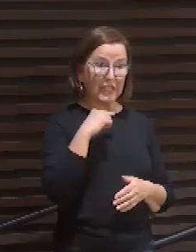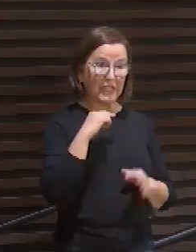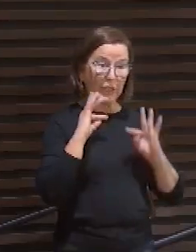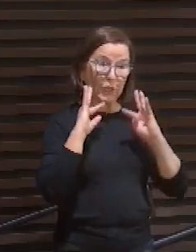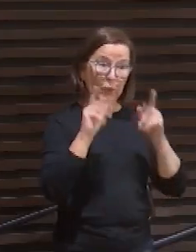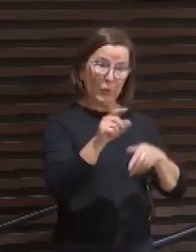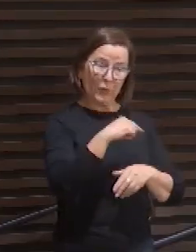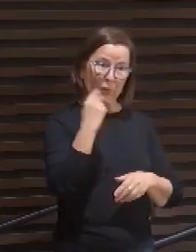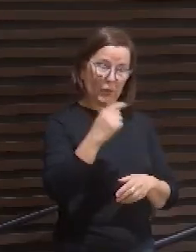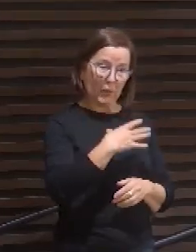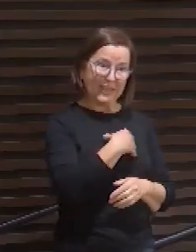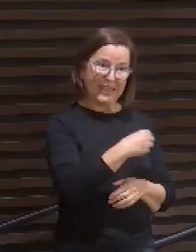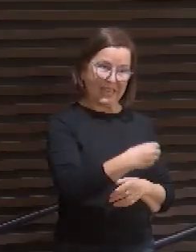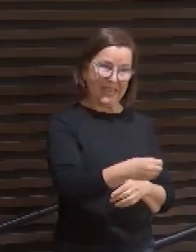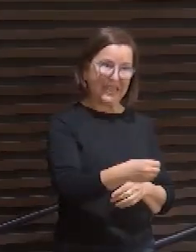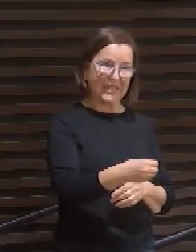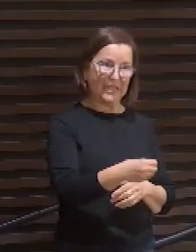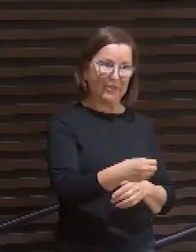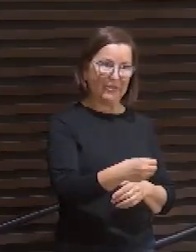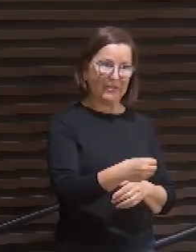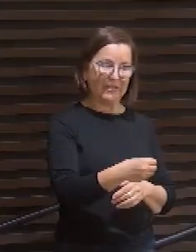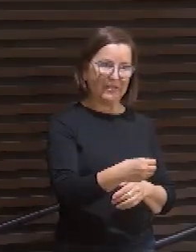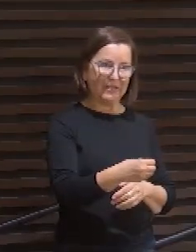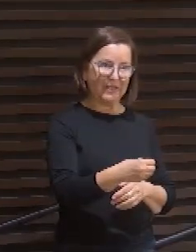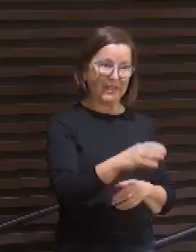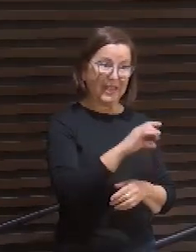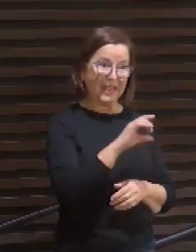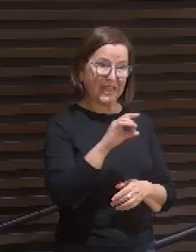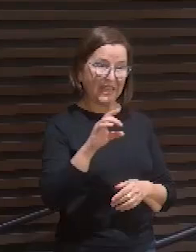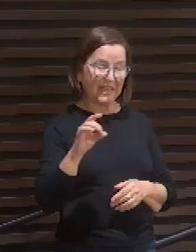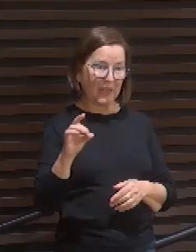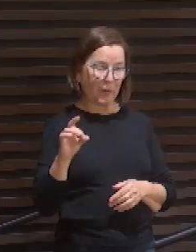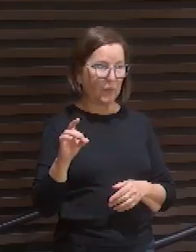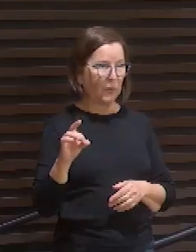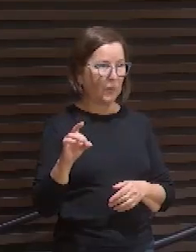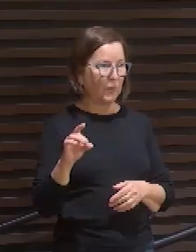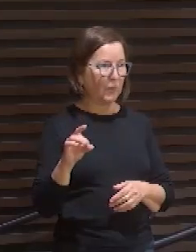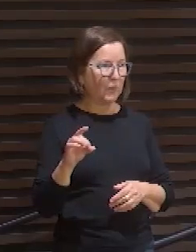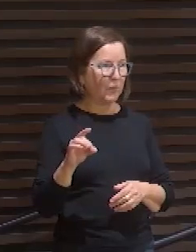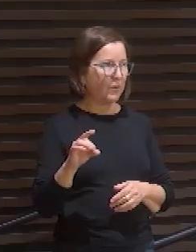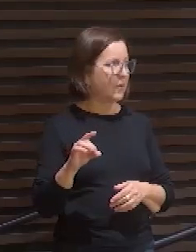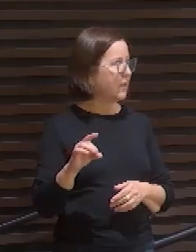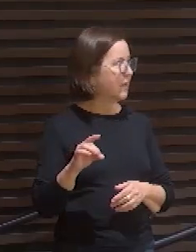fôssemos herdeiros, cada um pegaria